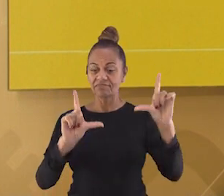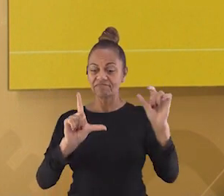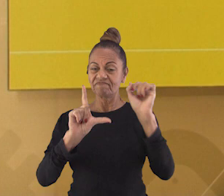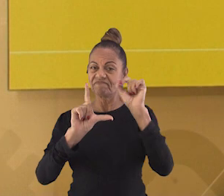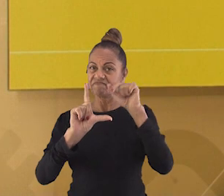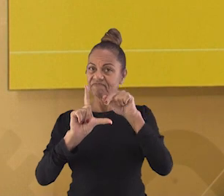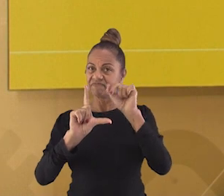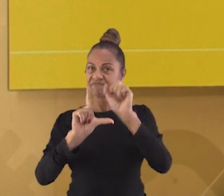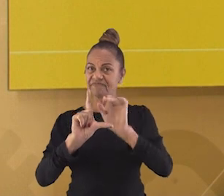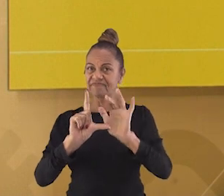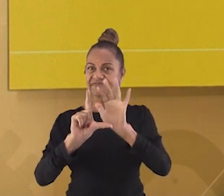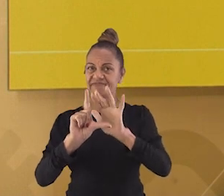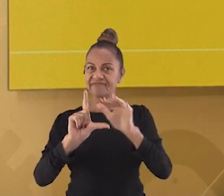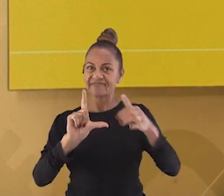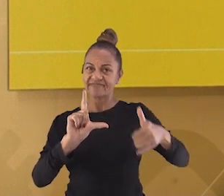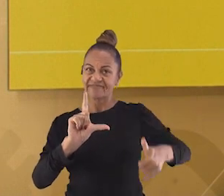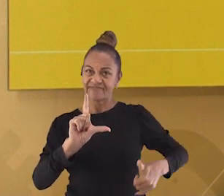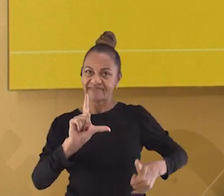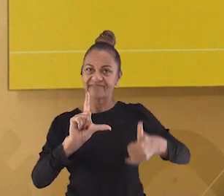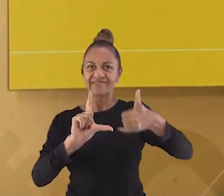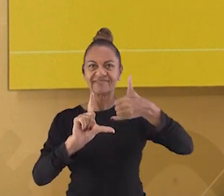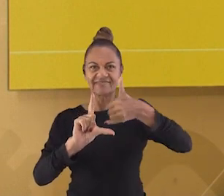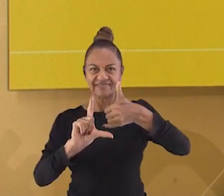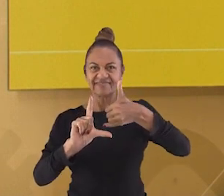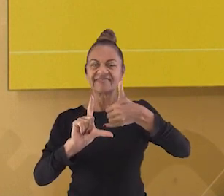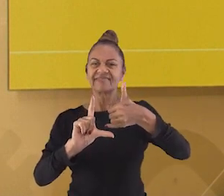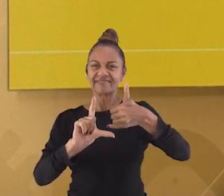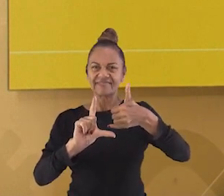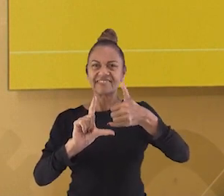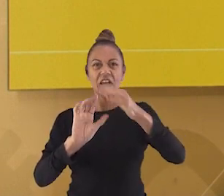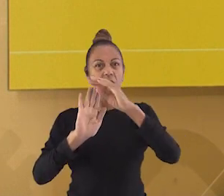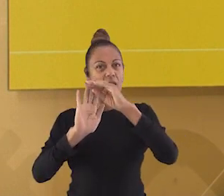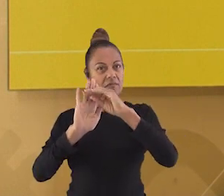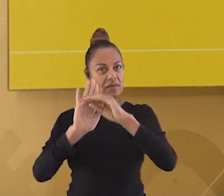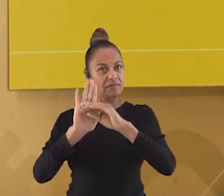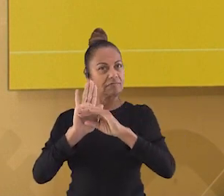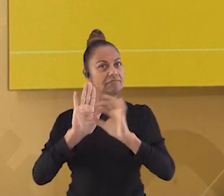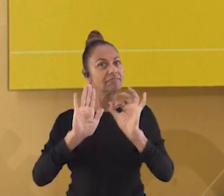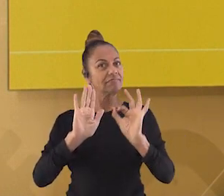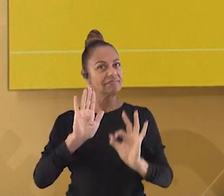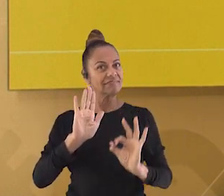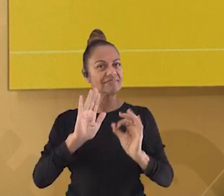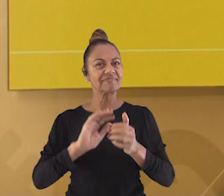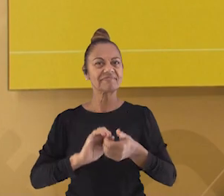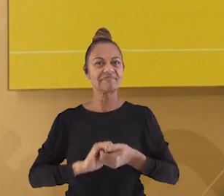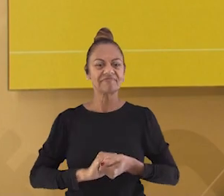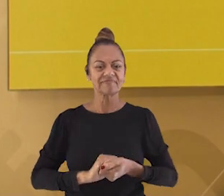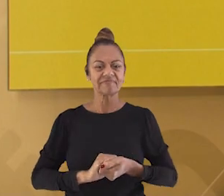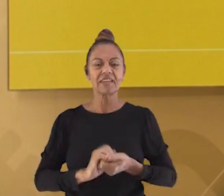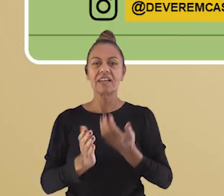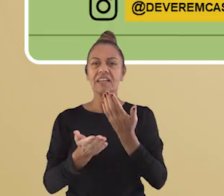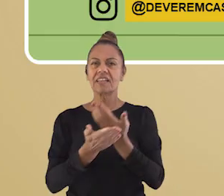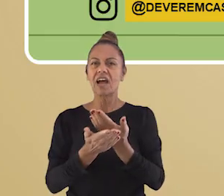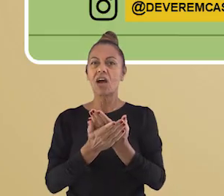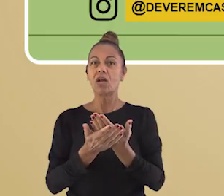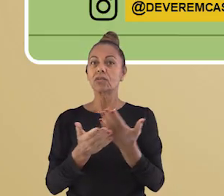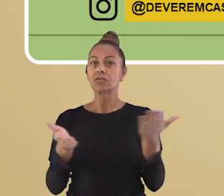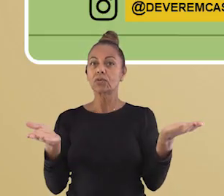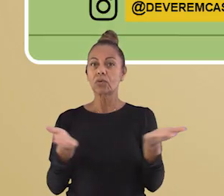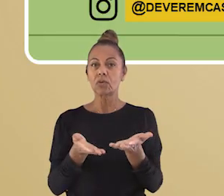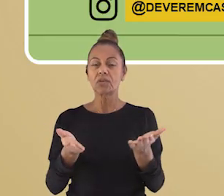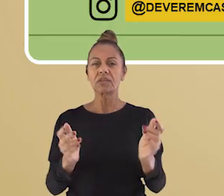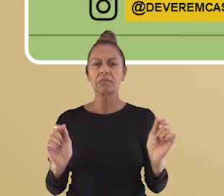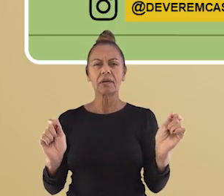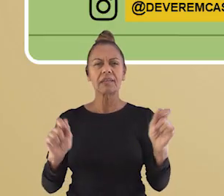na tela. É só apontar a câmera do seu celular para ele e preencher o formulário corretamente, ok? Na aula